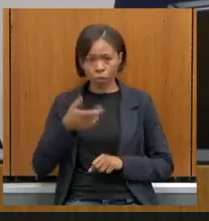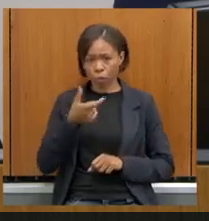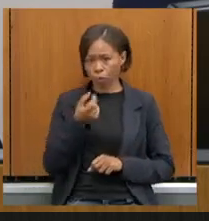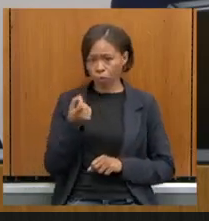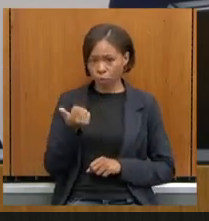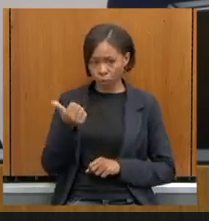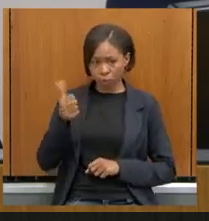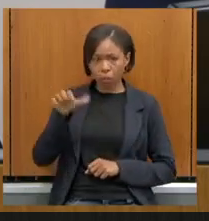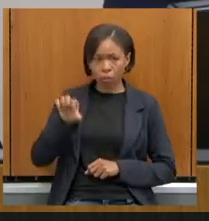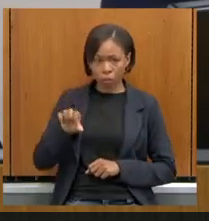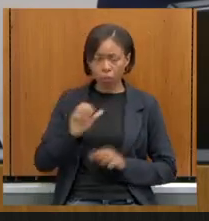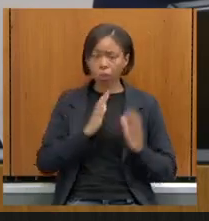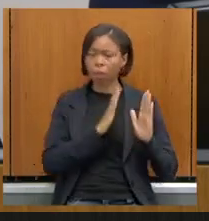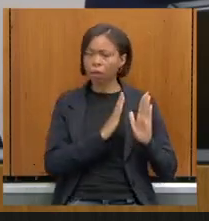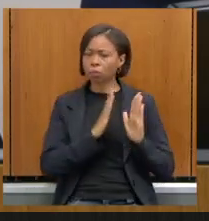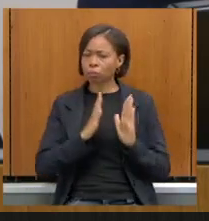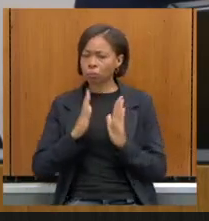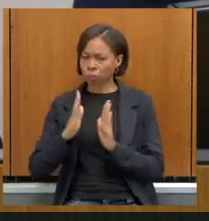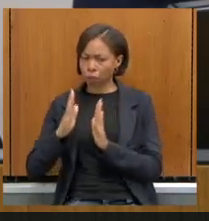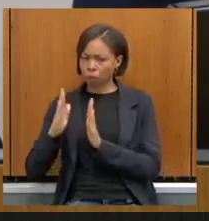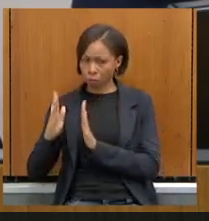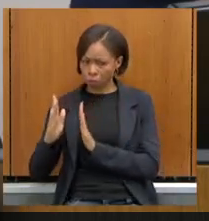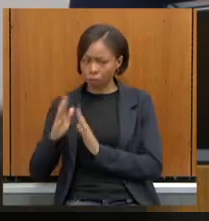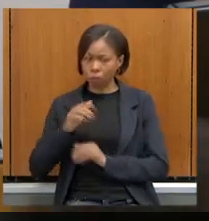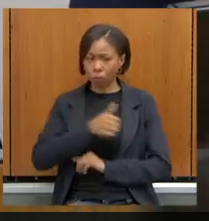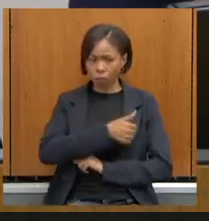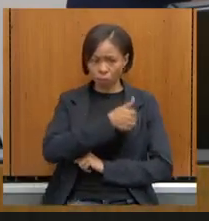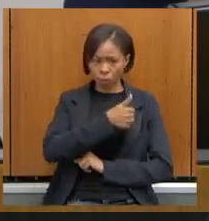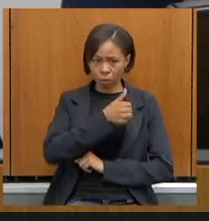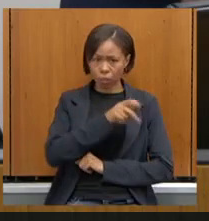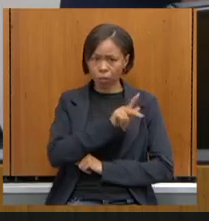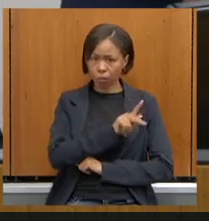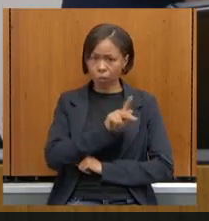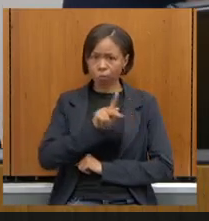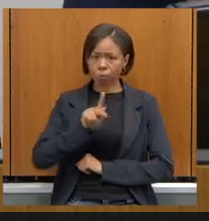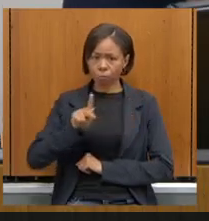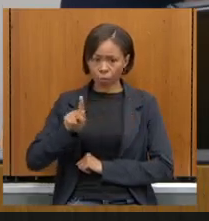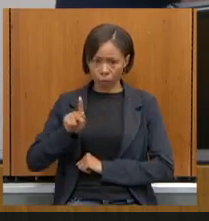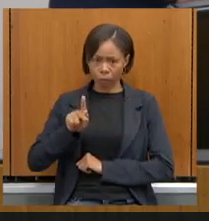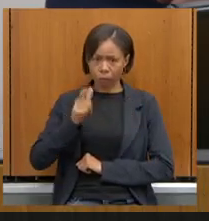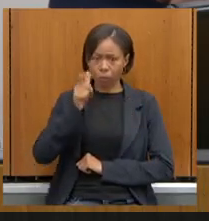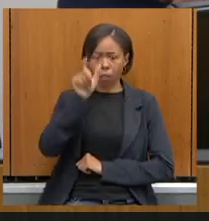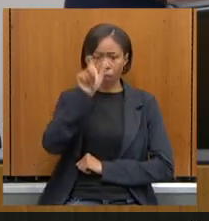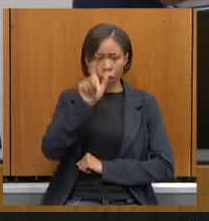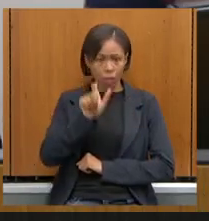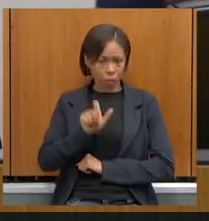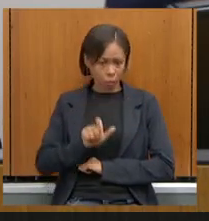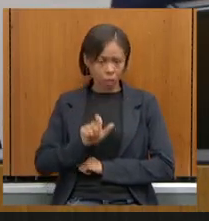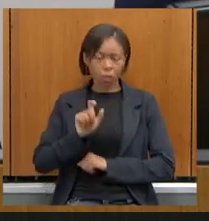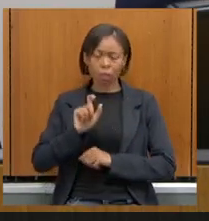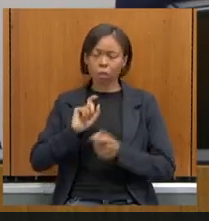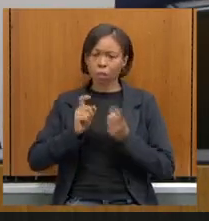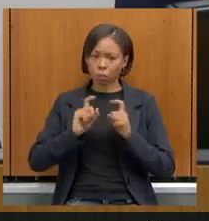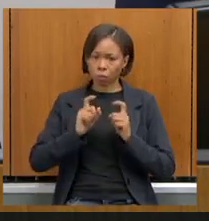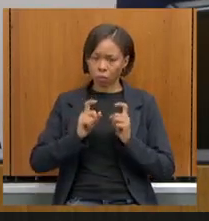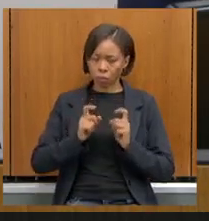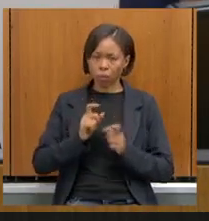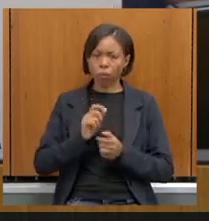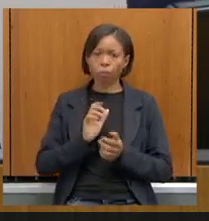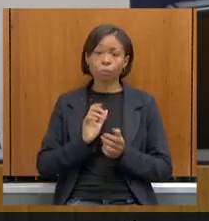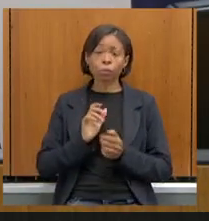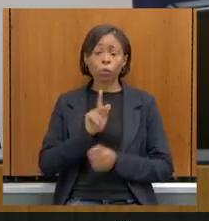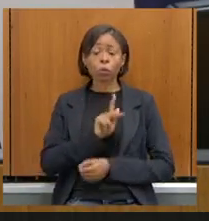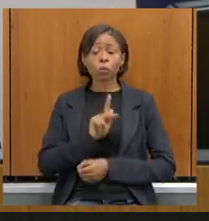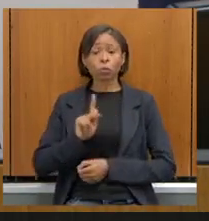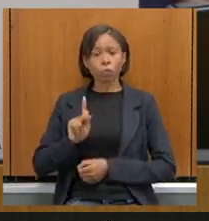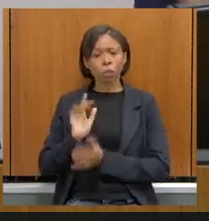na seguinte ordem. Presidente da reunião, presidentes das comissões